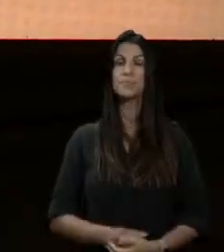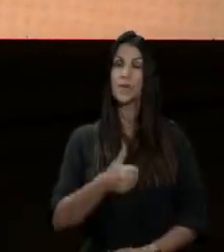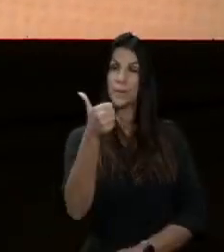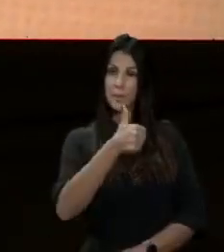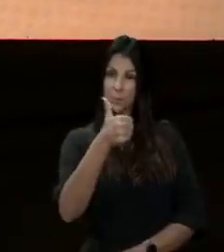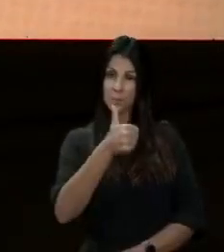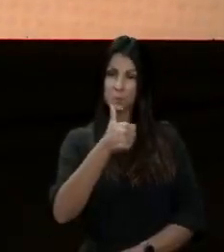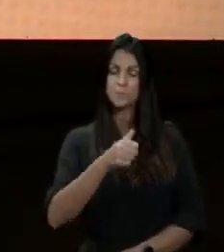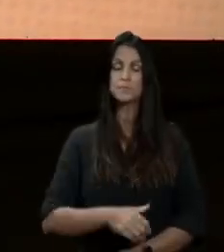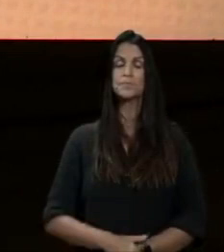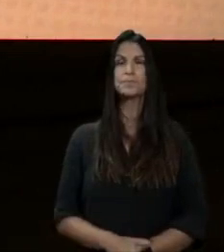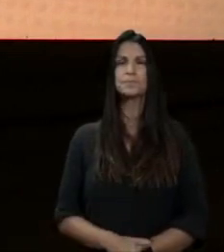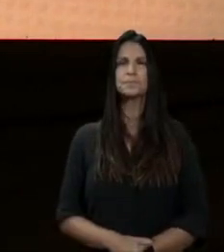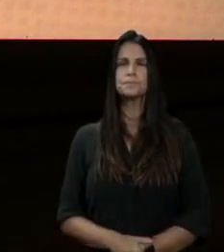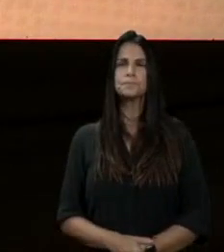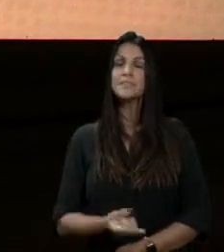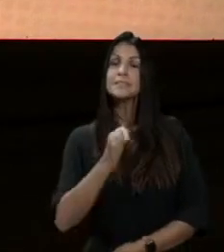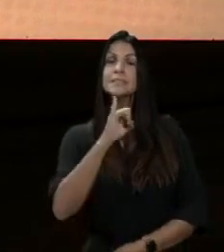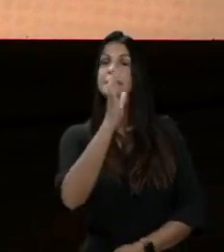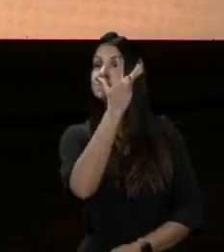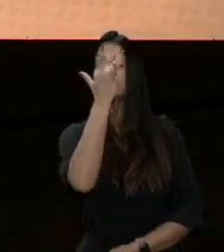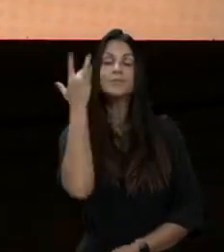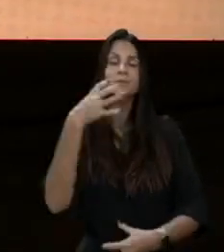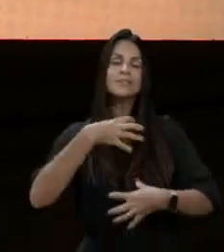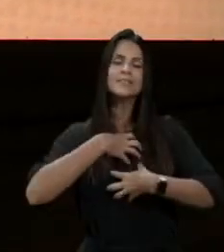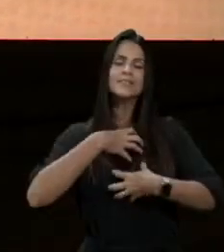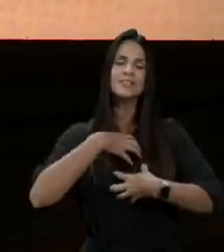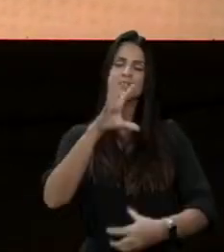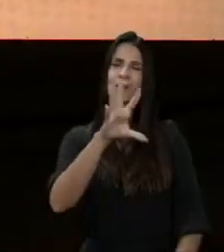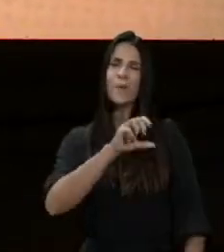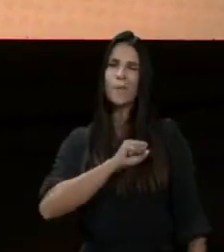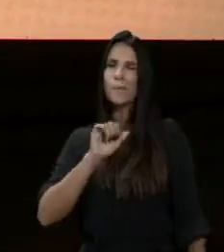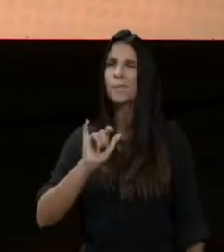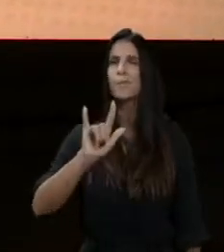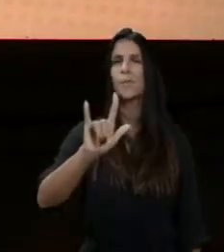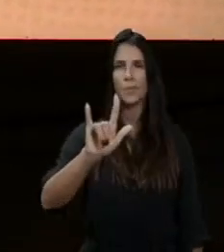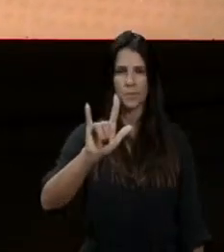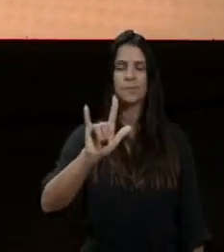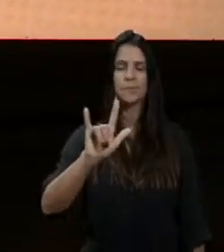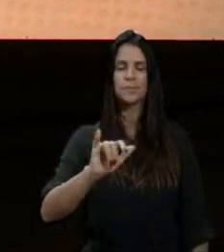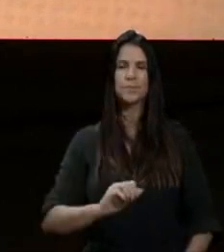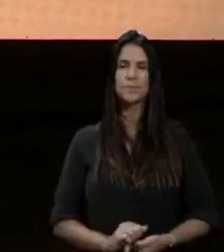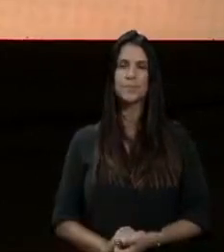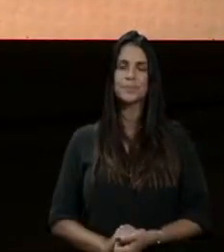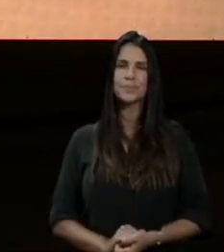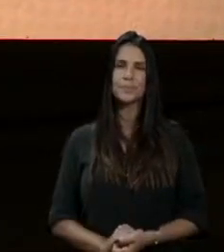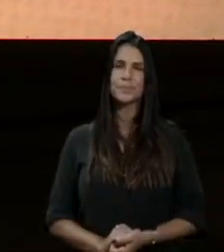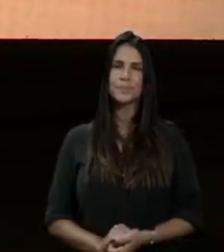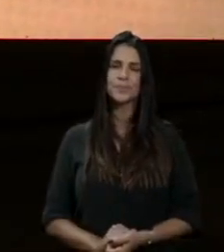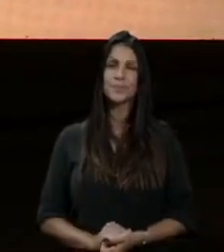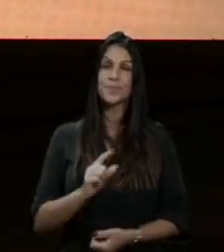ainda dá para ter esperanças e as pessoas sentirem nosso amor a ação um